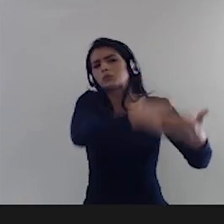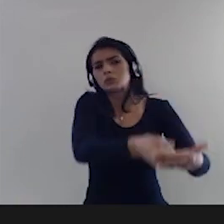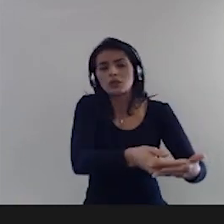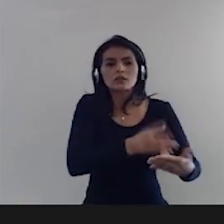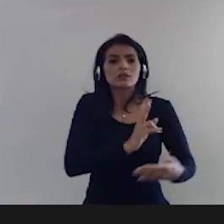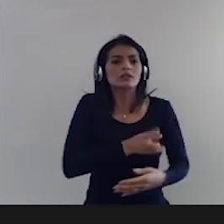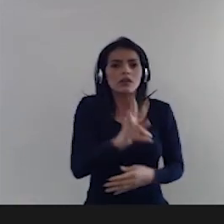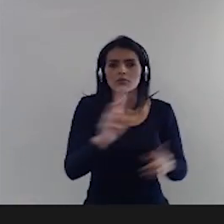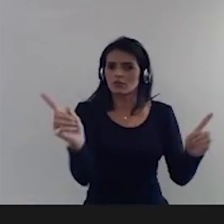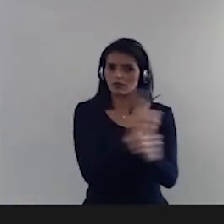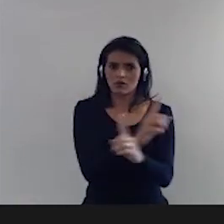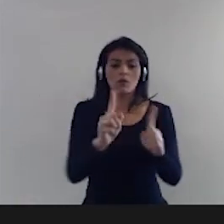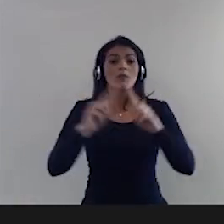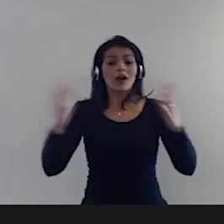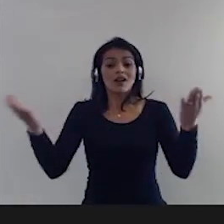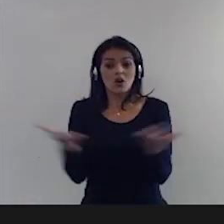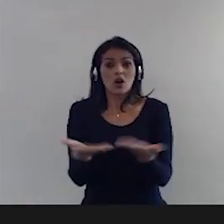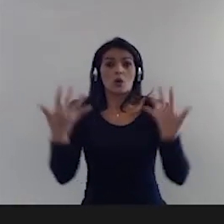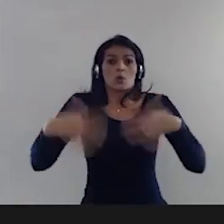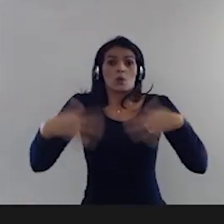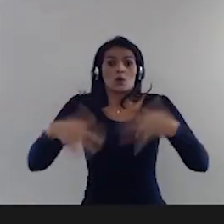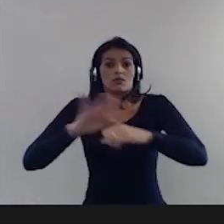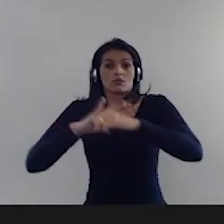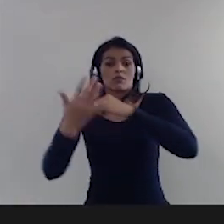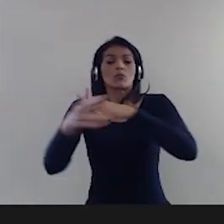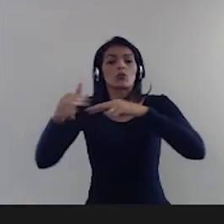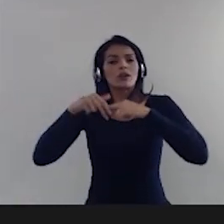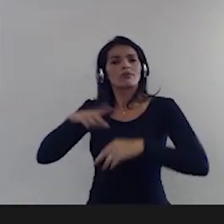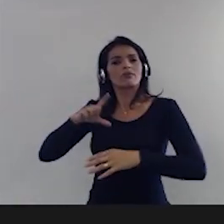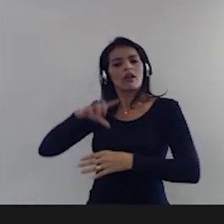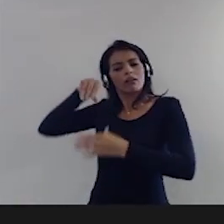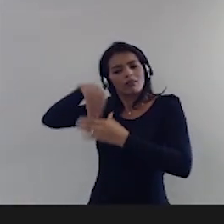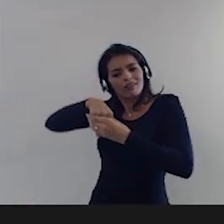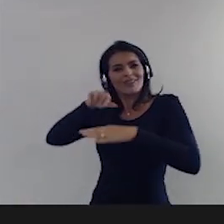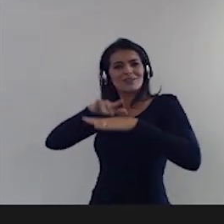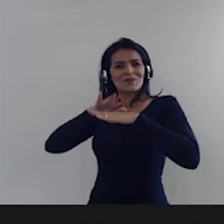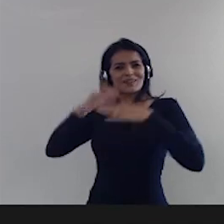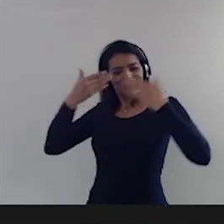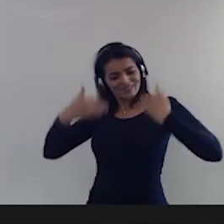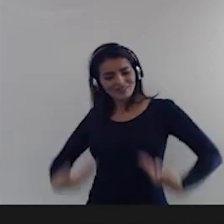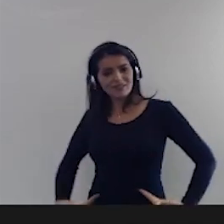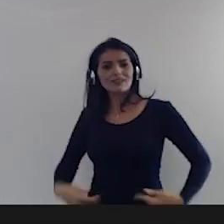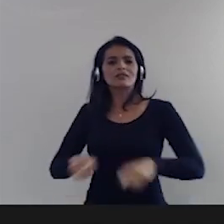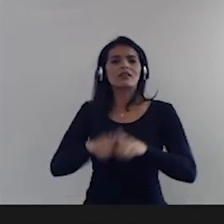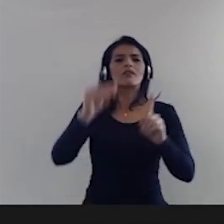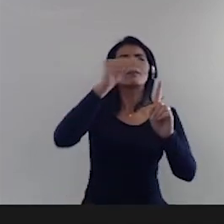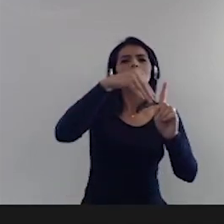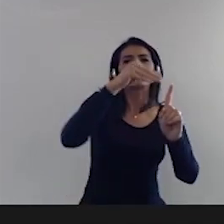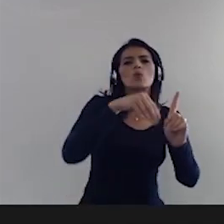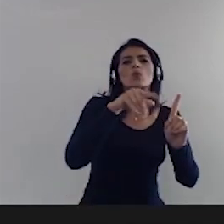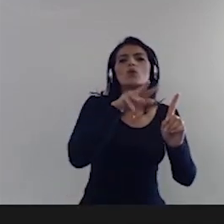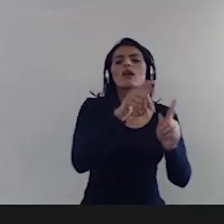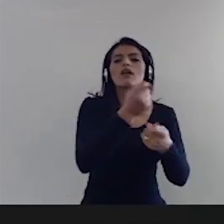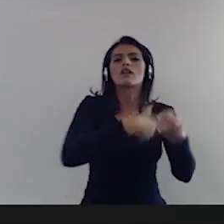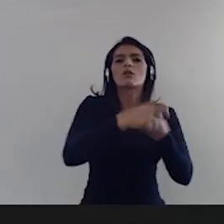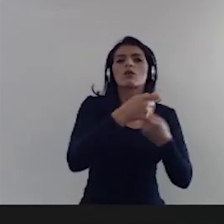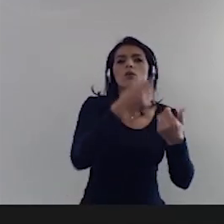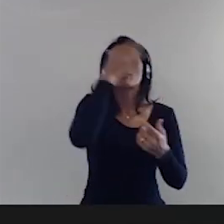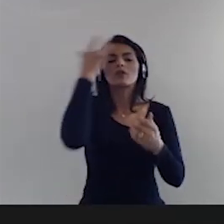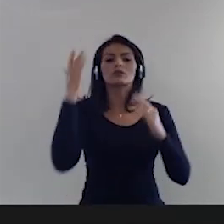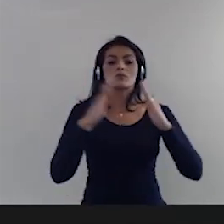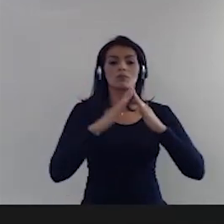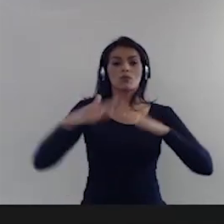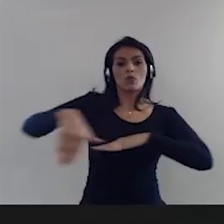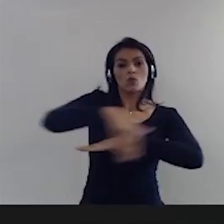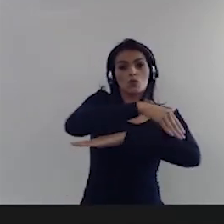vulnerabilidade tradicional, mas nesse momento se encontram. Mas todos os demais eu costumo dividir em vulnerabilidade econômica, que são os moradores de rua,